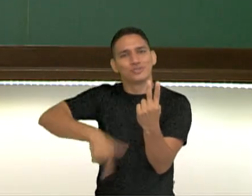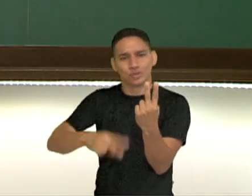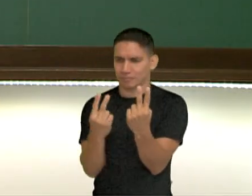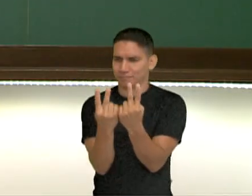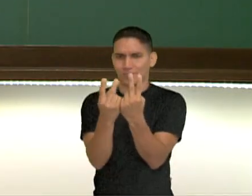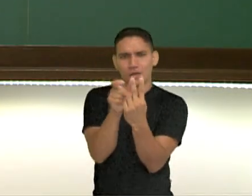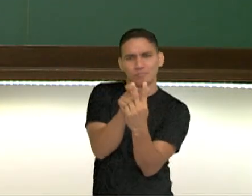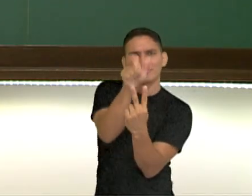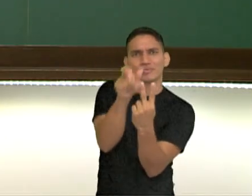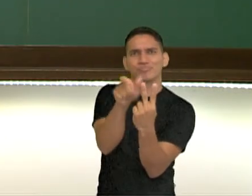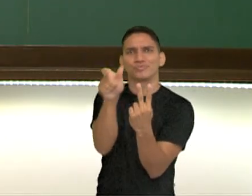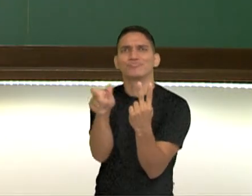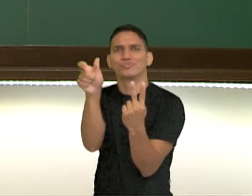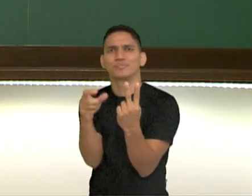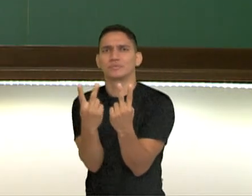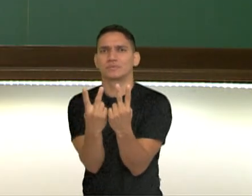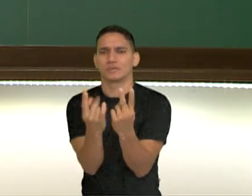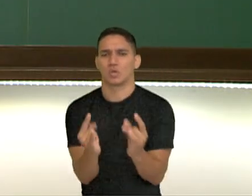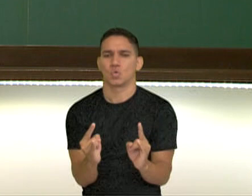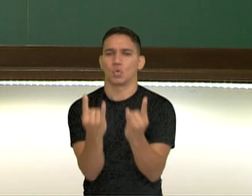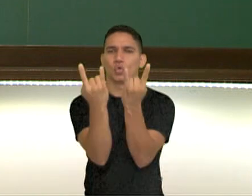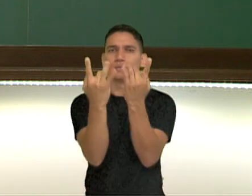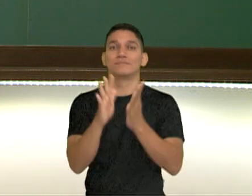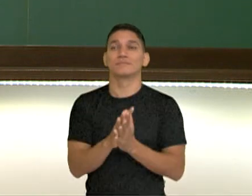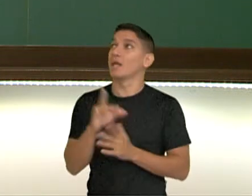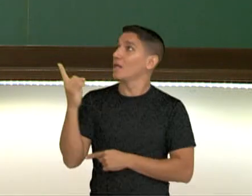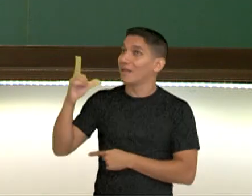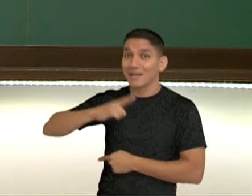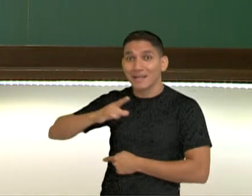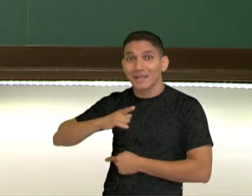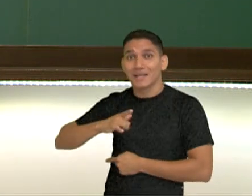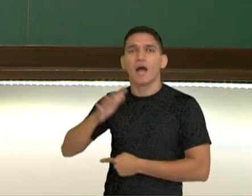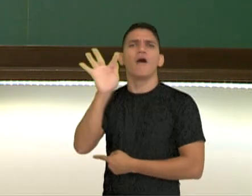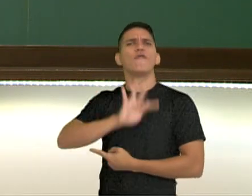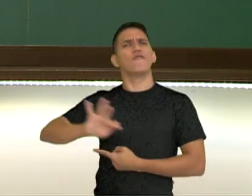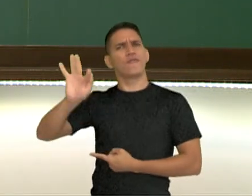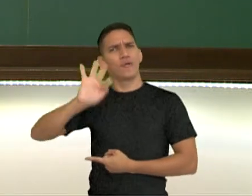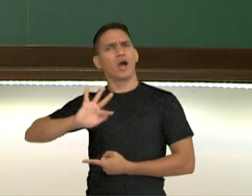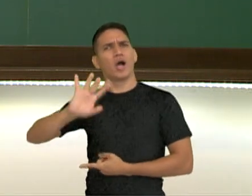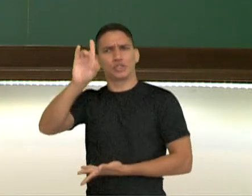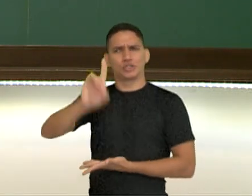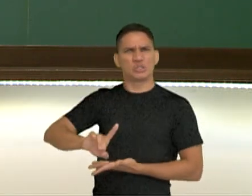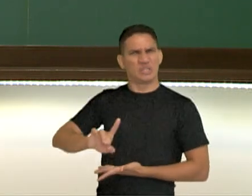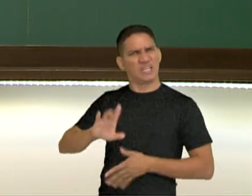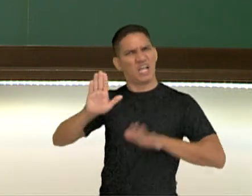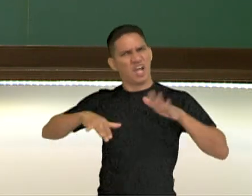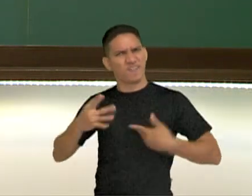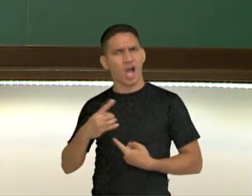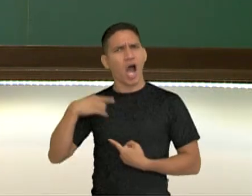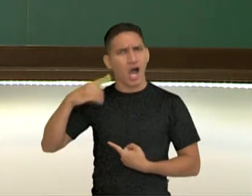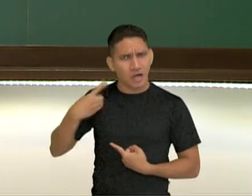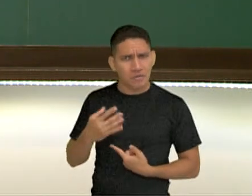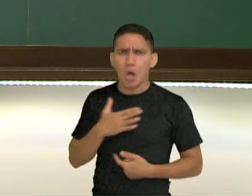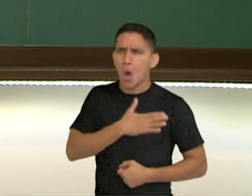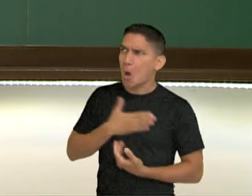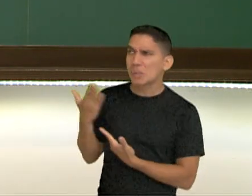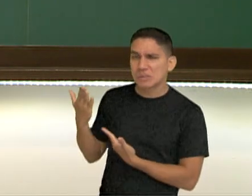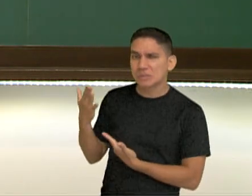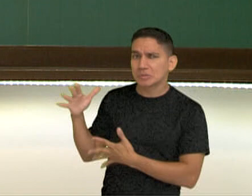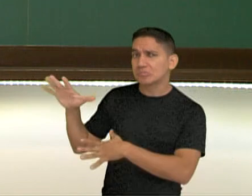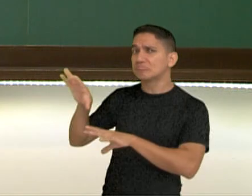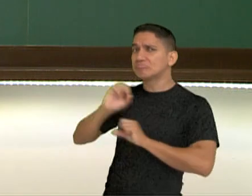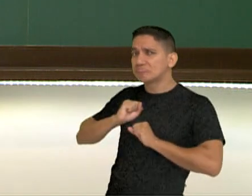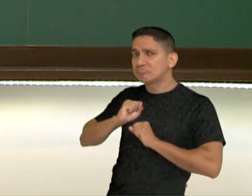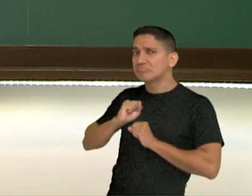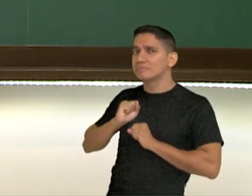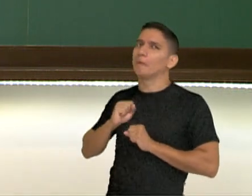também na Federal, nesse prédio, é onde fica a Faculdade de Direito. Será que os advogados gostam dessas colunas, dessas inspirações? Afinal de